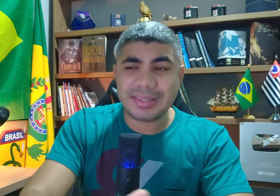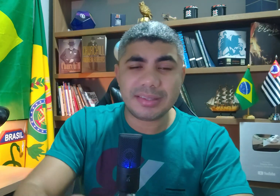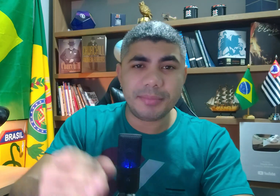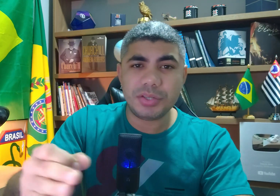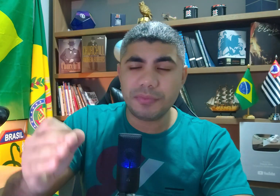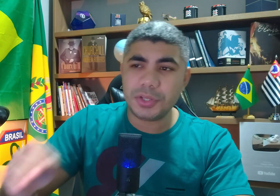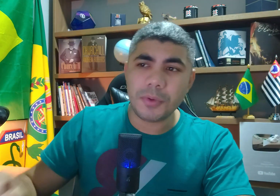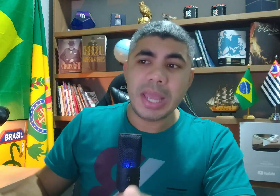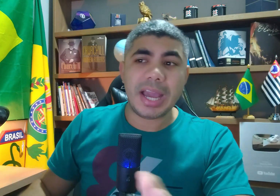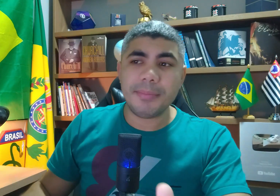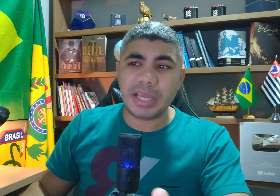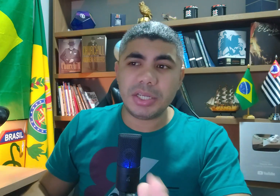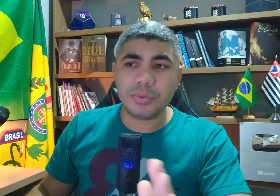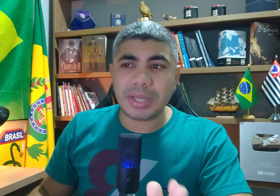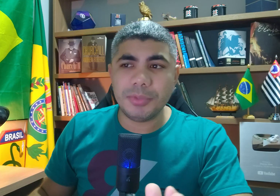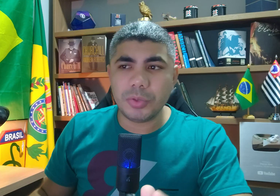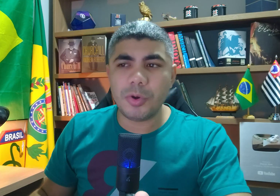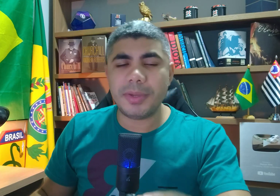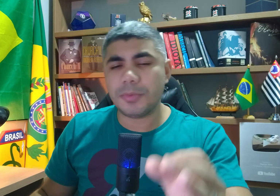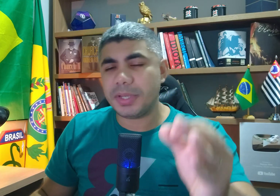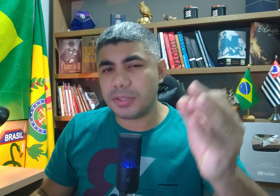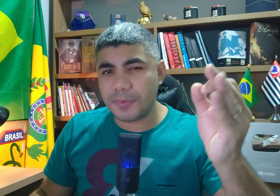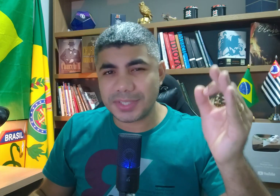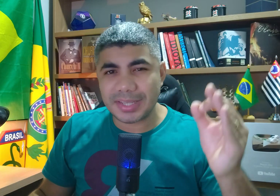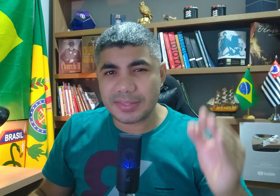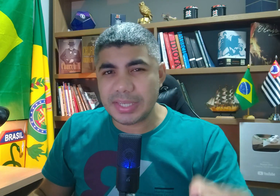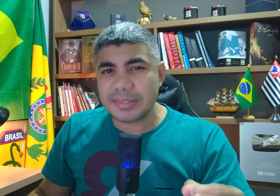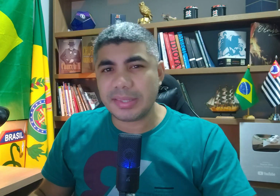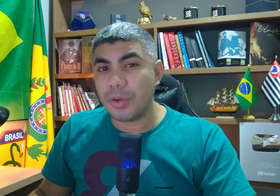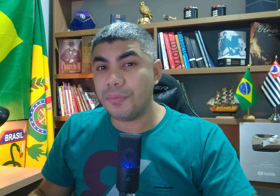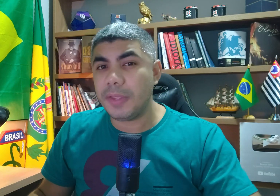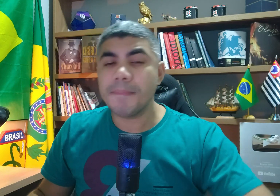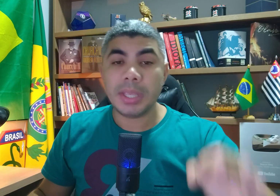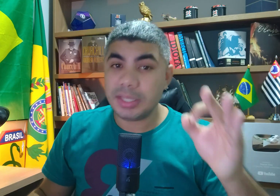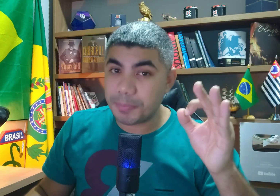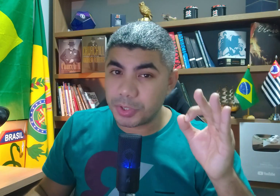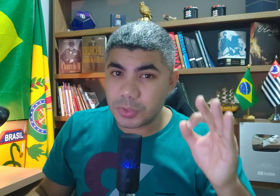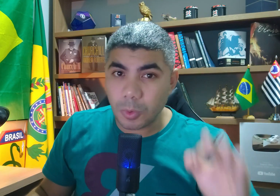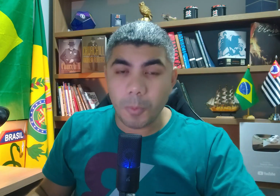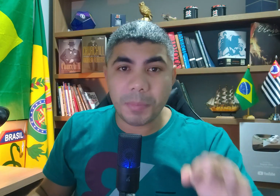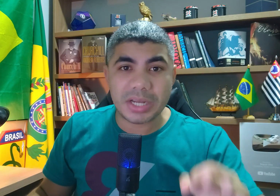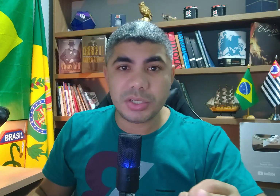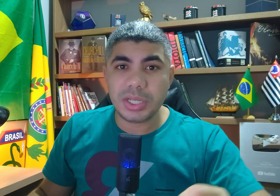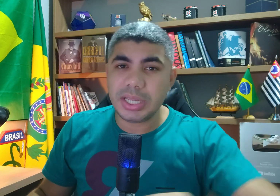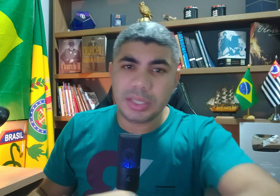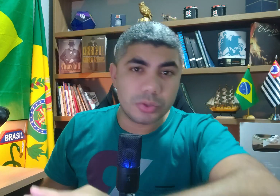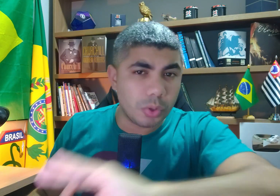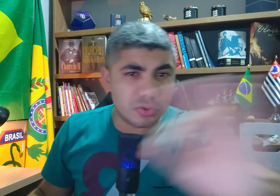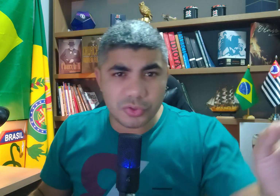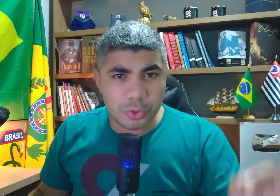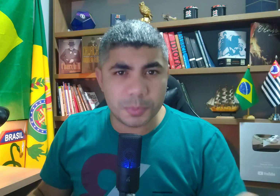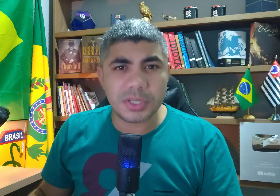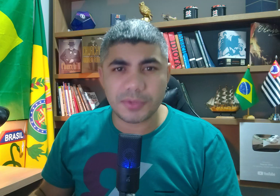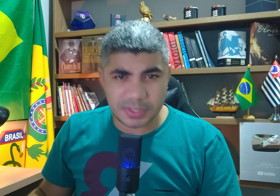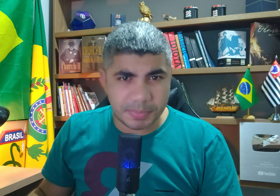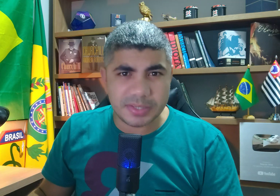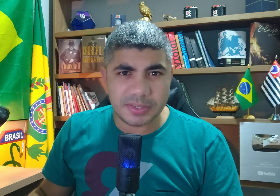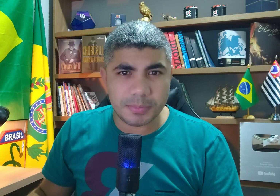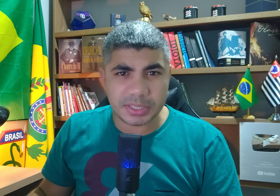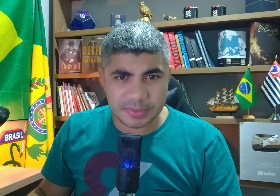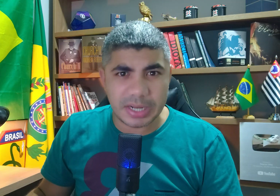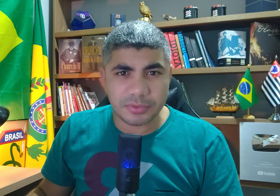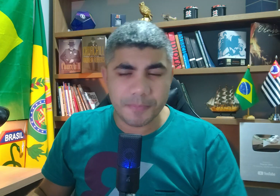acompanhar aqui atentamente o vídeo. A imagem não tá muito boa, mas eu peço que você assista até o fim e depois compartilhe em todos os grupos que